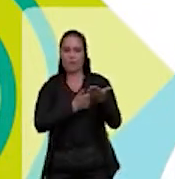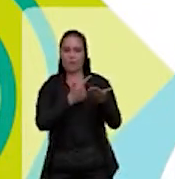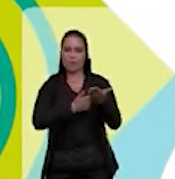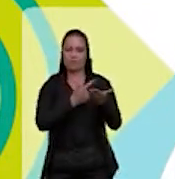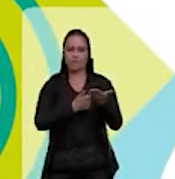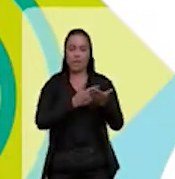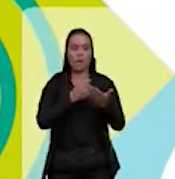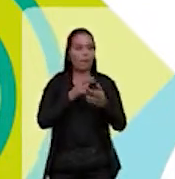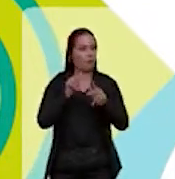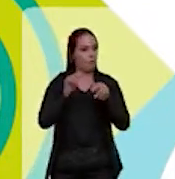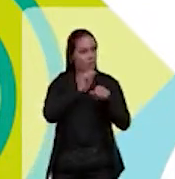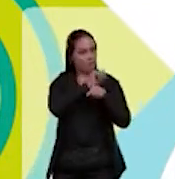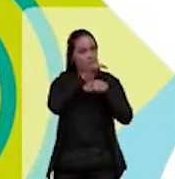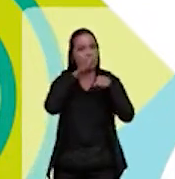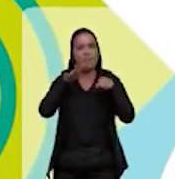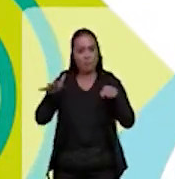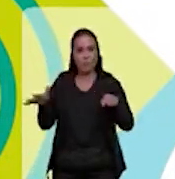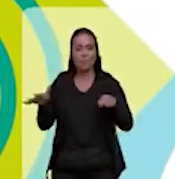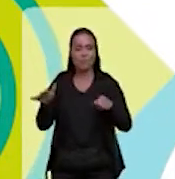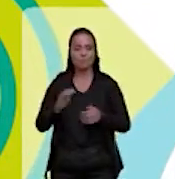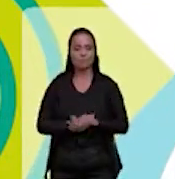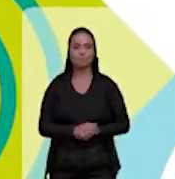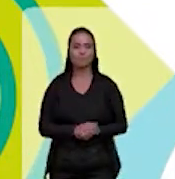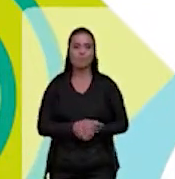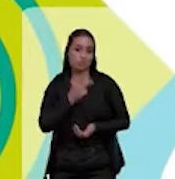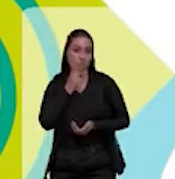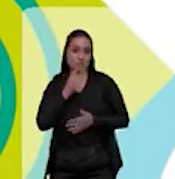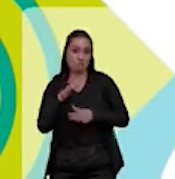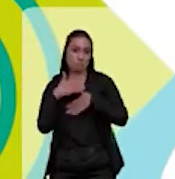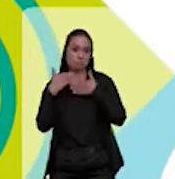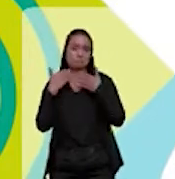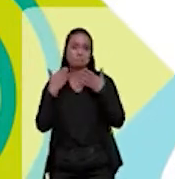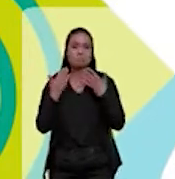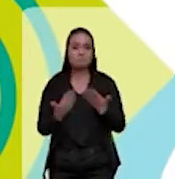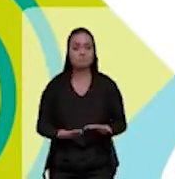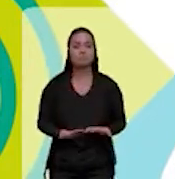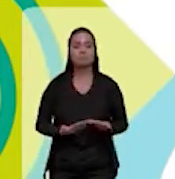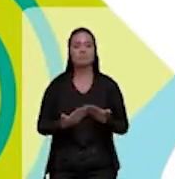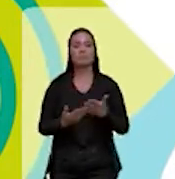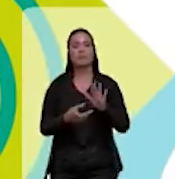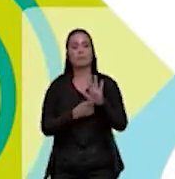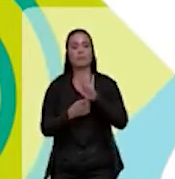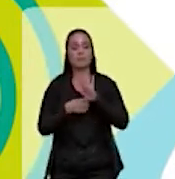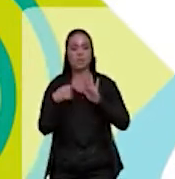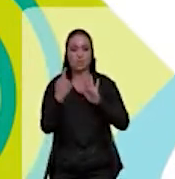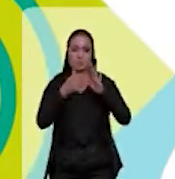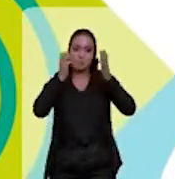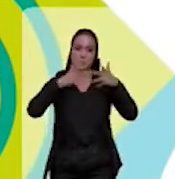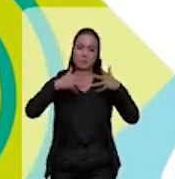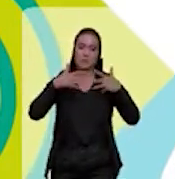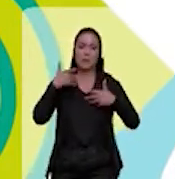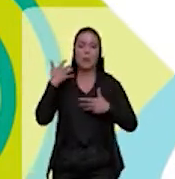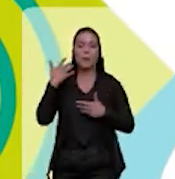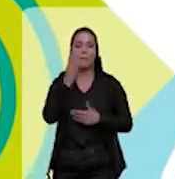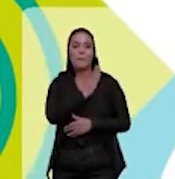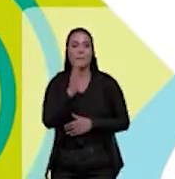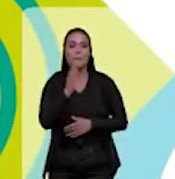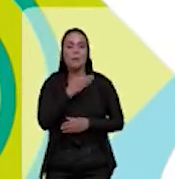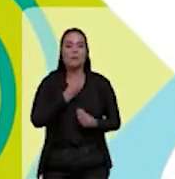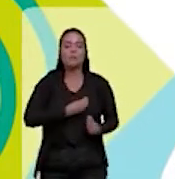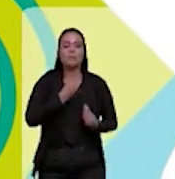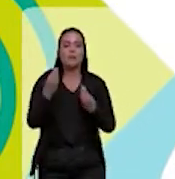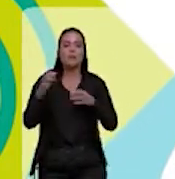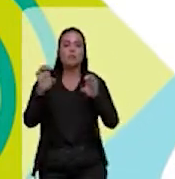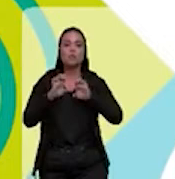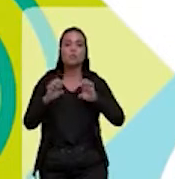como um rio dito então apresentar a nossa concepção de biblioteca queria passar a